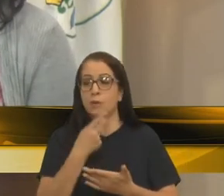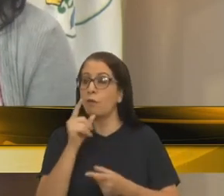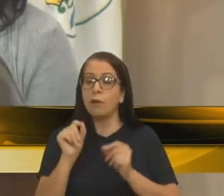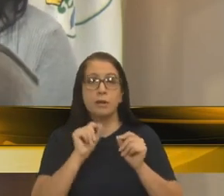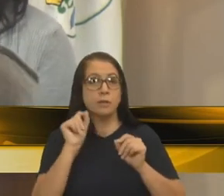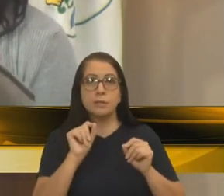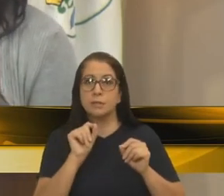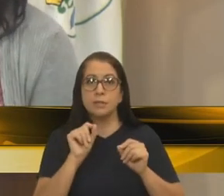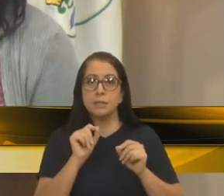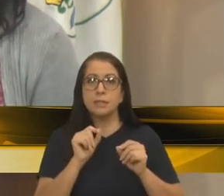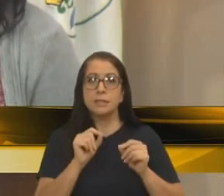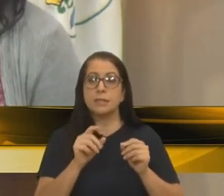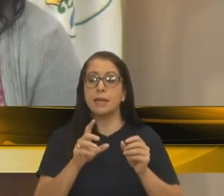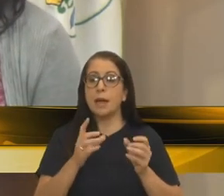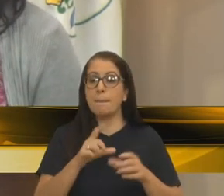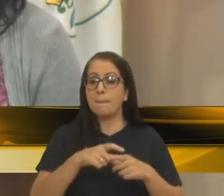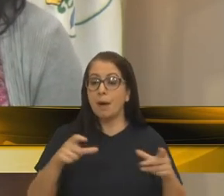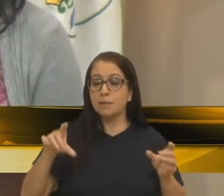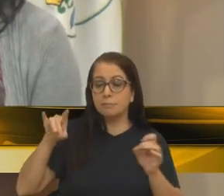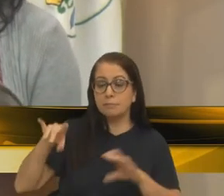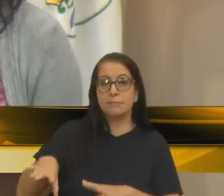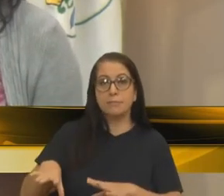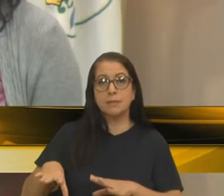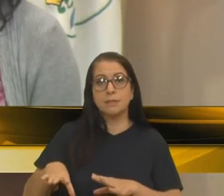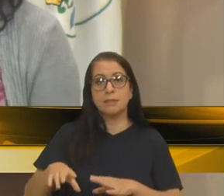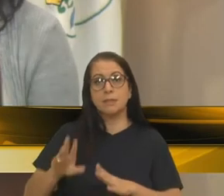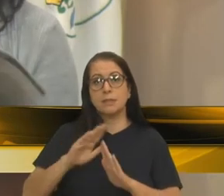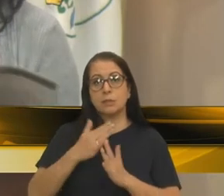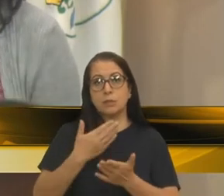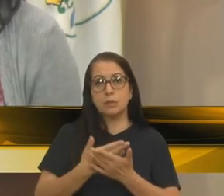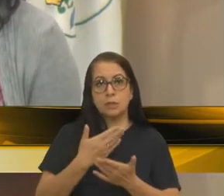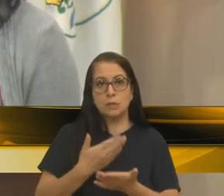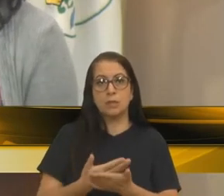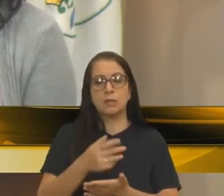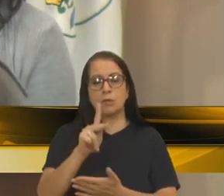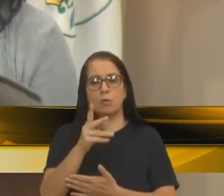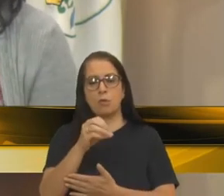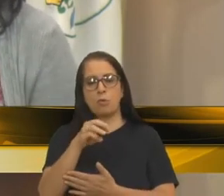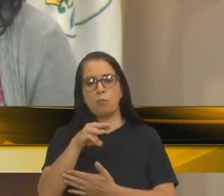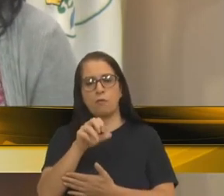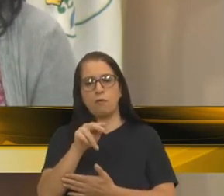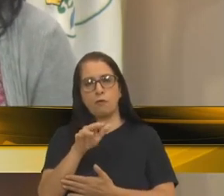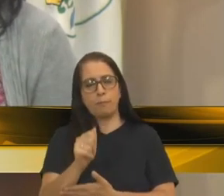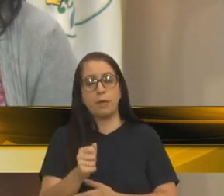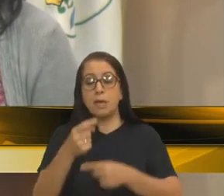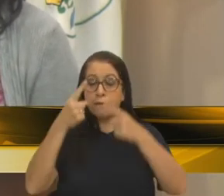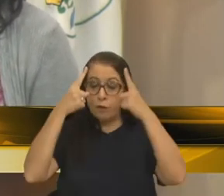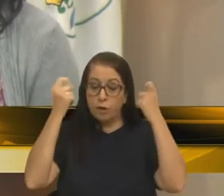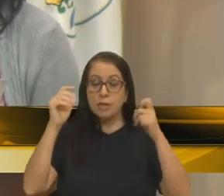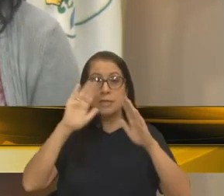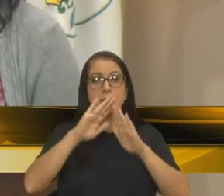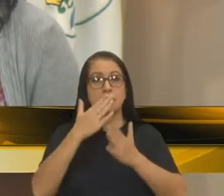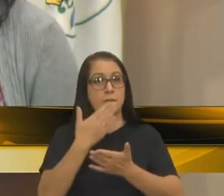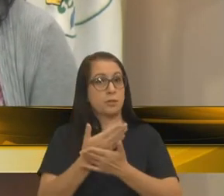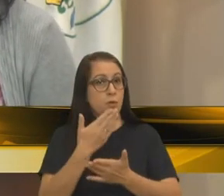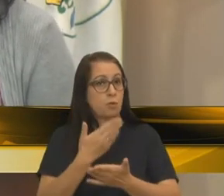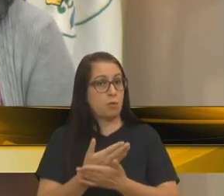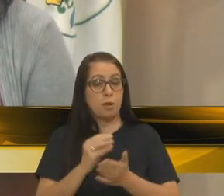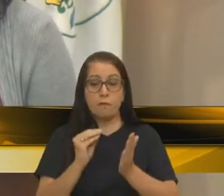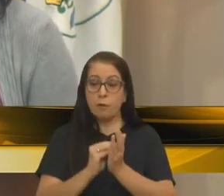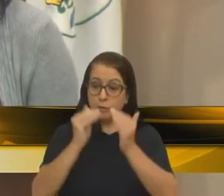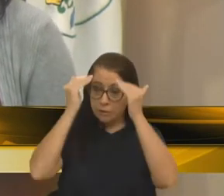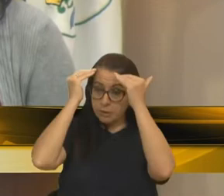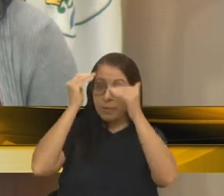é aumentar a evasão escolar, aumentar o preconceito, homofobia, violência nas escolas. Então, é um desrespeito usar